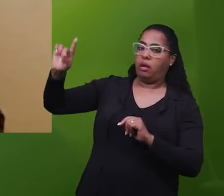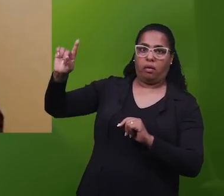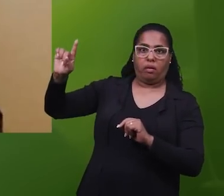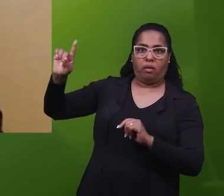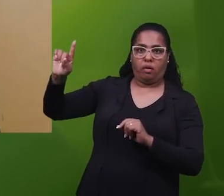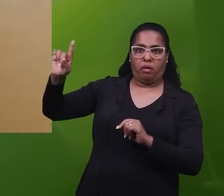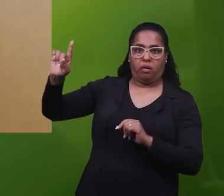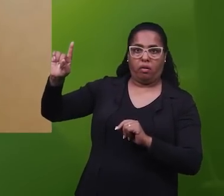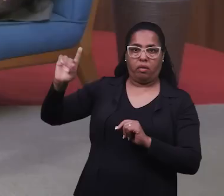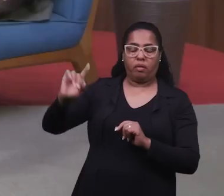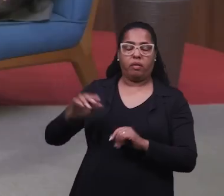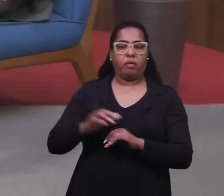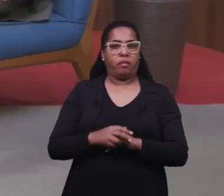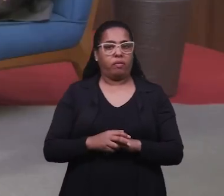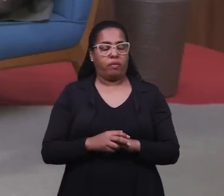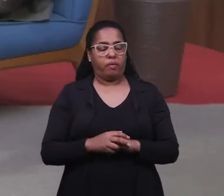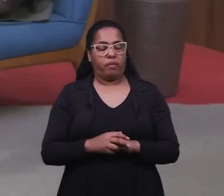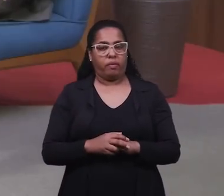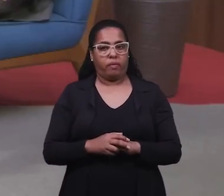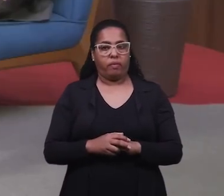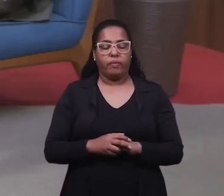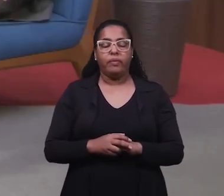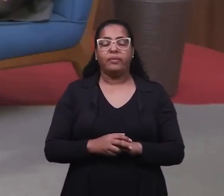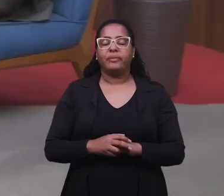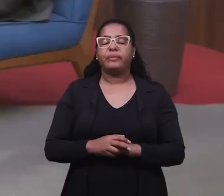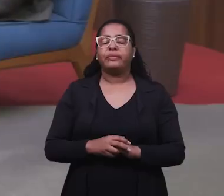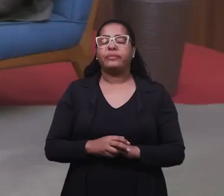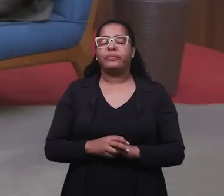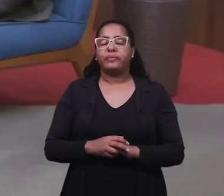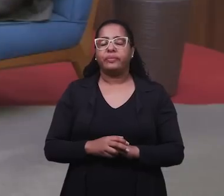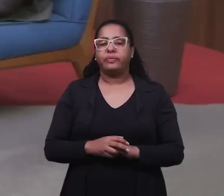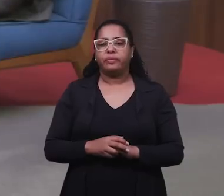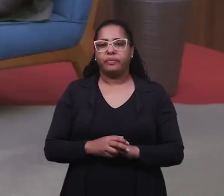vida, que é a vida eterna. Glória a Jesus.